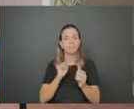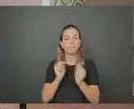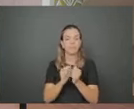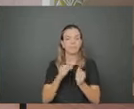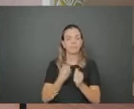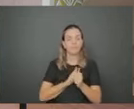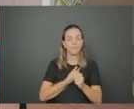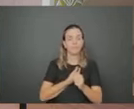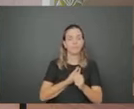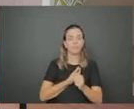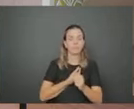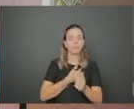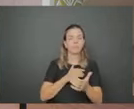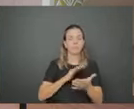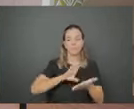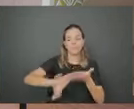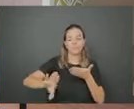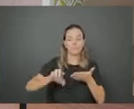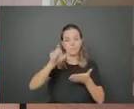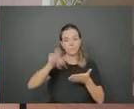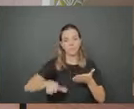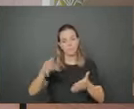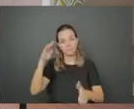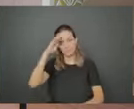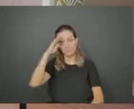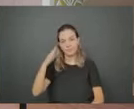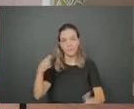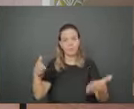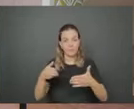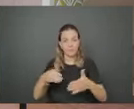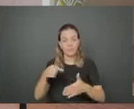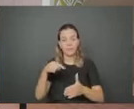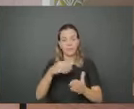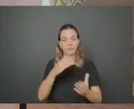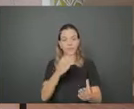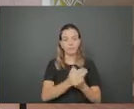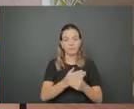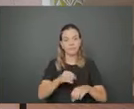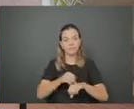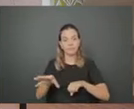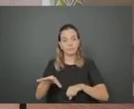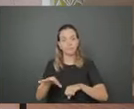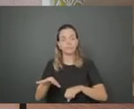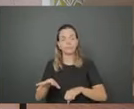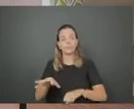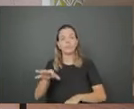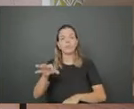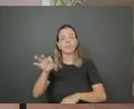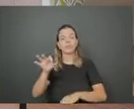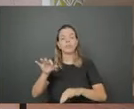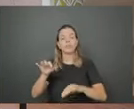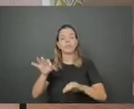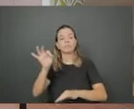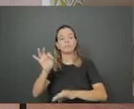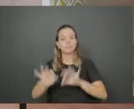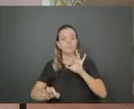última instância, agora, ele está no Tribunal de Justiça do Paraná. Então, cabe ao Tribunal de Justiça do